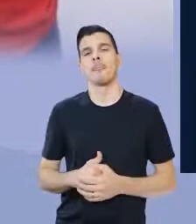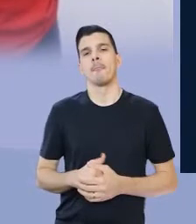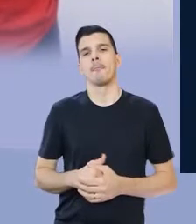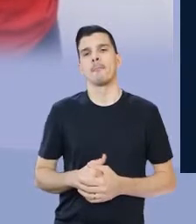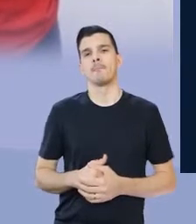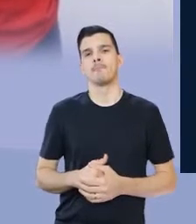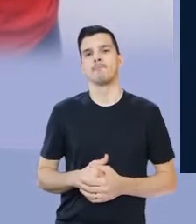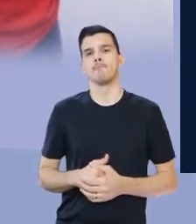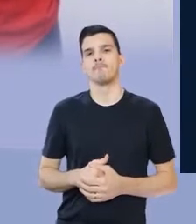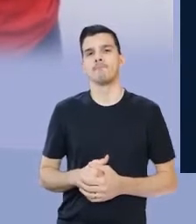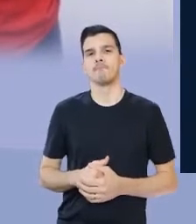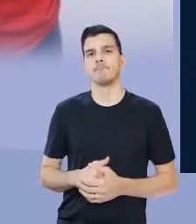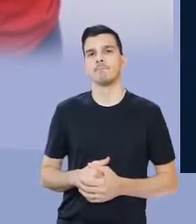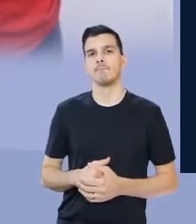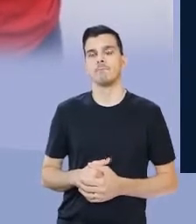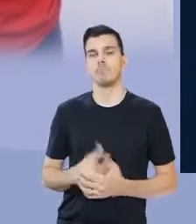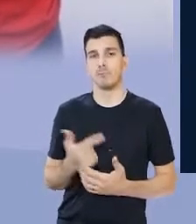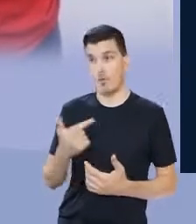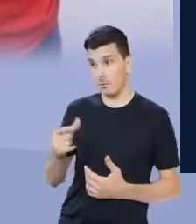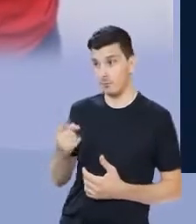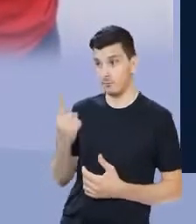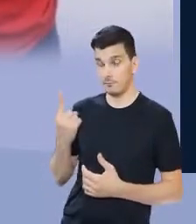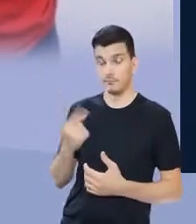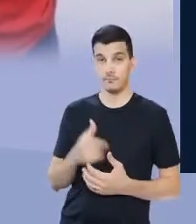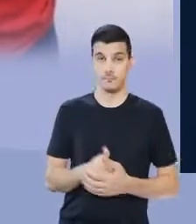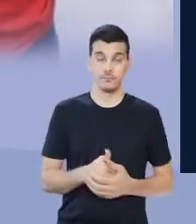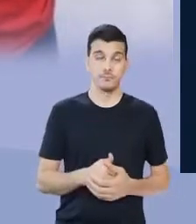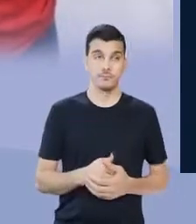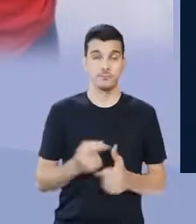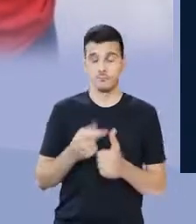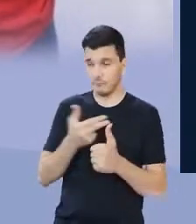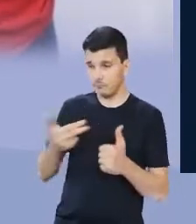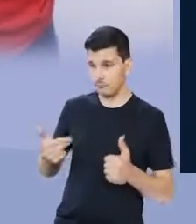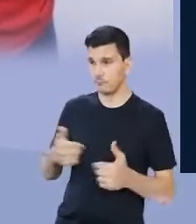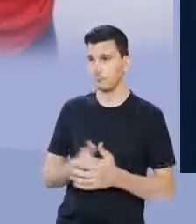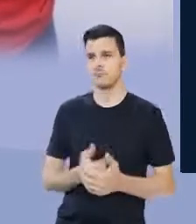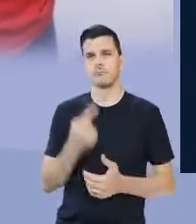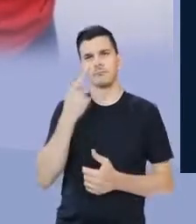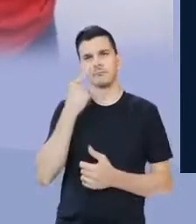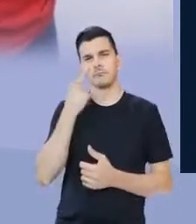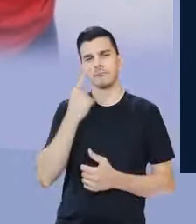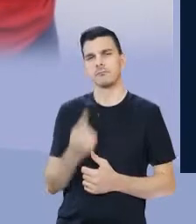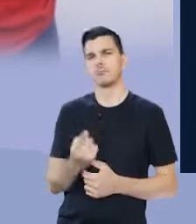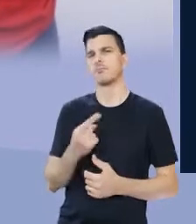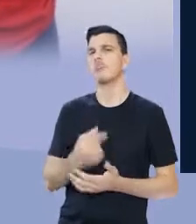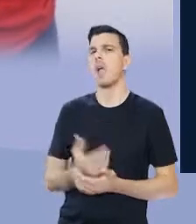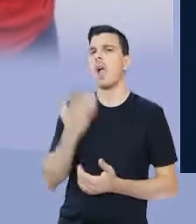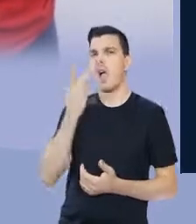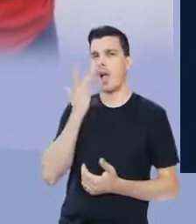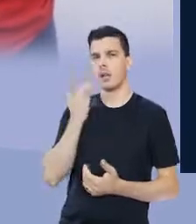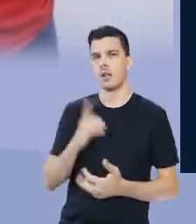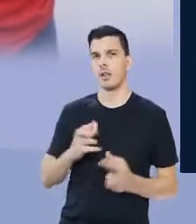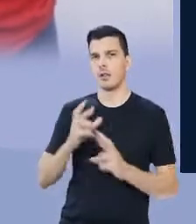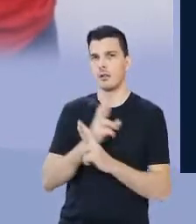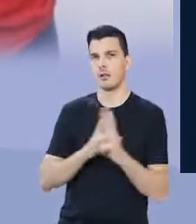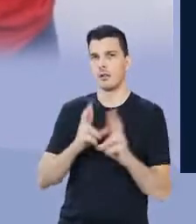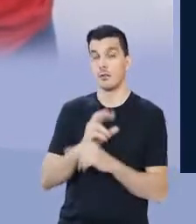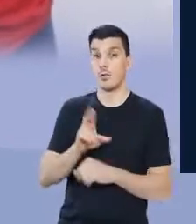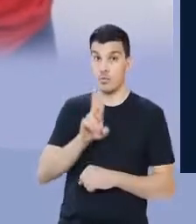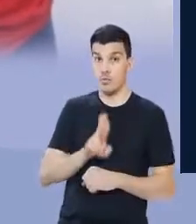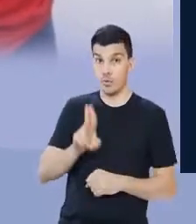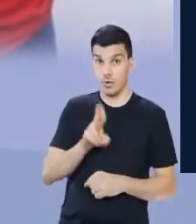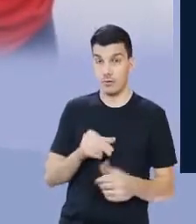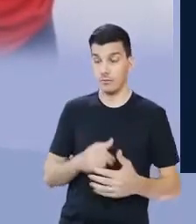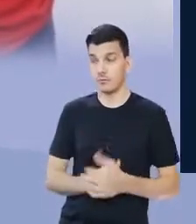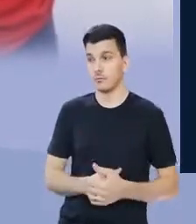falar rapidinho aqui do used to. Olha só, primeira coisa, normalmente a gente bate o olho no used to e acha que tem a relação com usar. Não